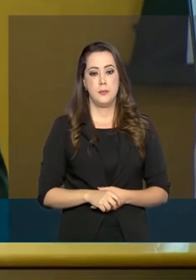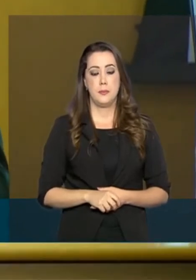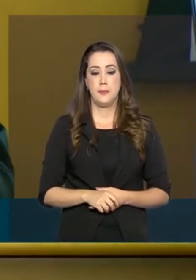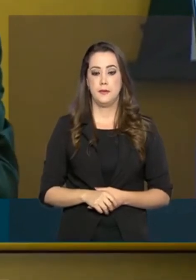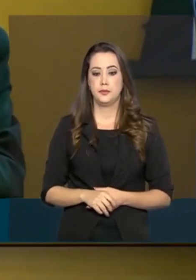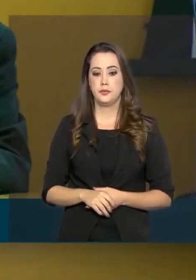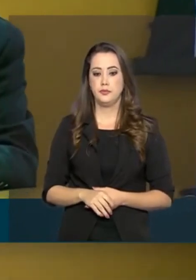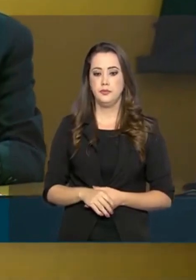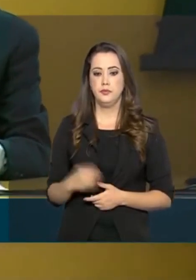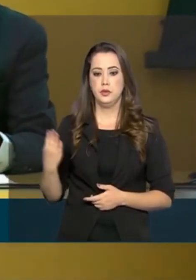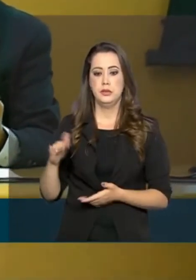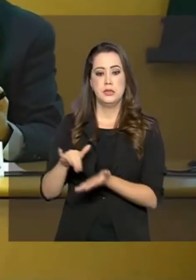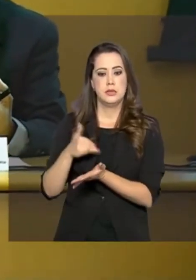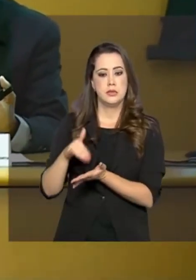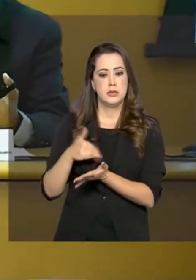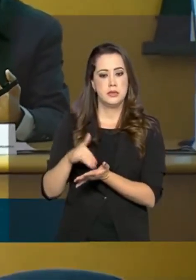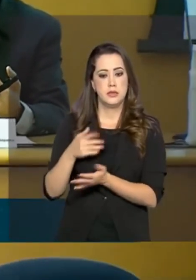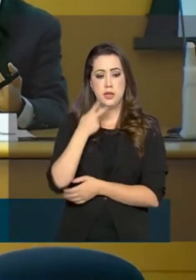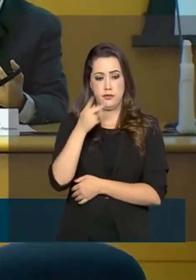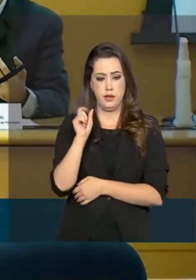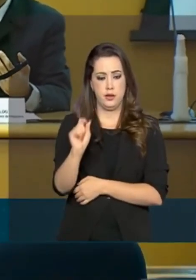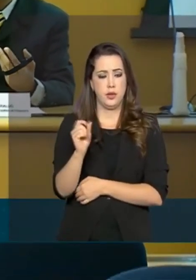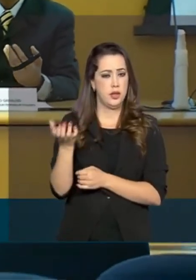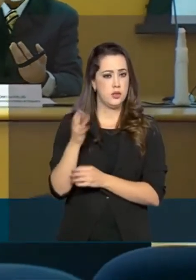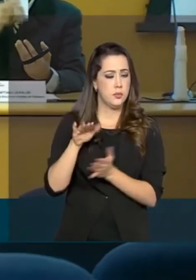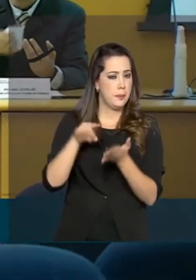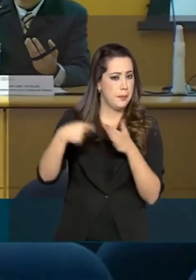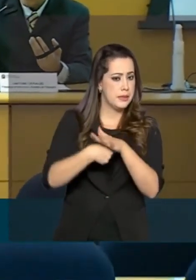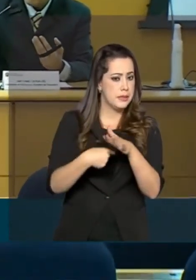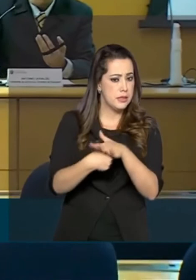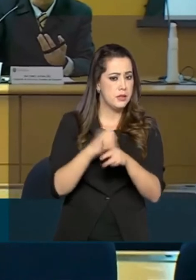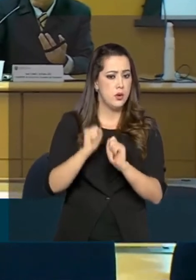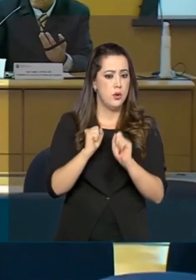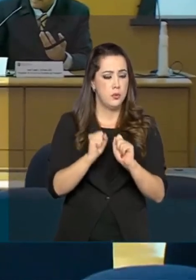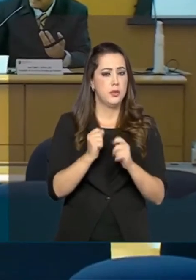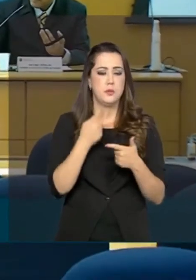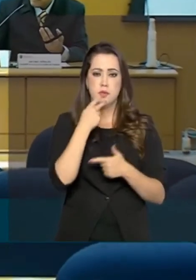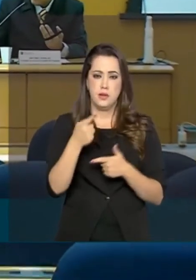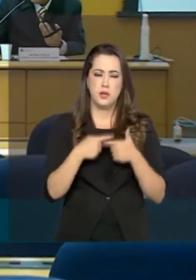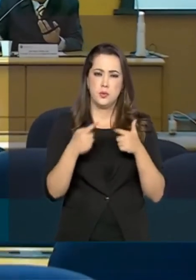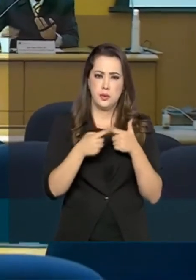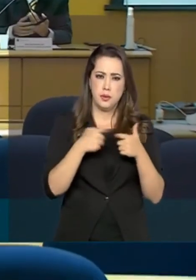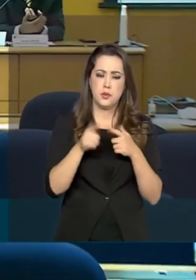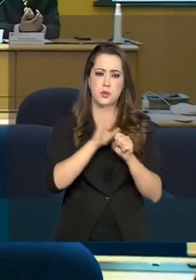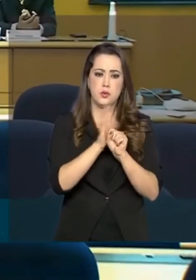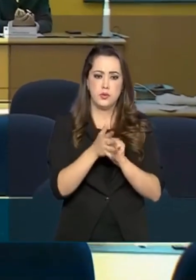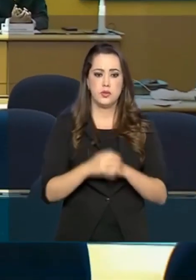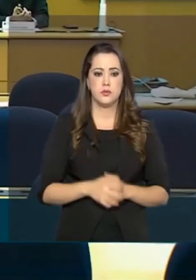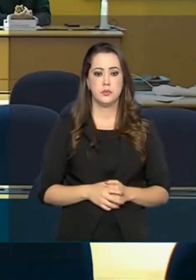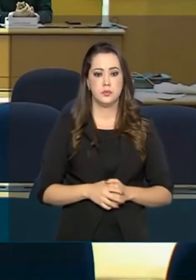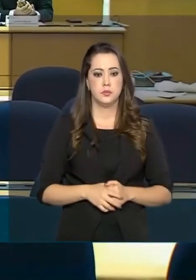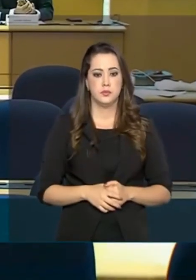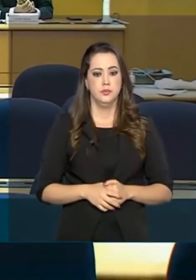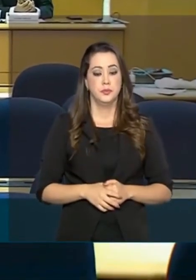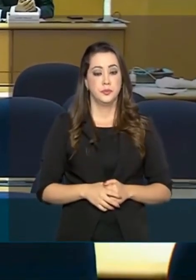Secretário Elcio Franco, o senhor gostaria de fazer alguma consideração sobre a pesquisa ou já podemos passar para a situação epidemiológica da Covid-19? Antes de nós